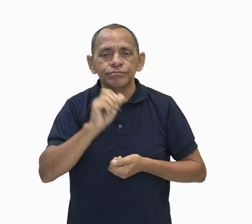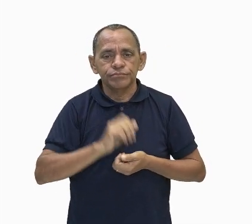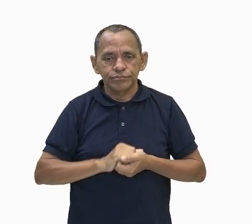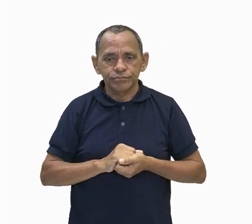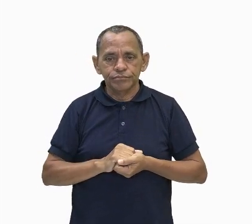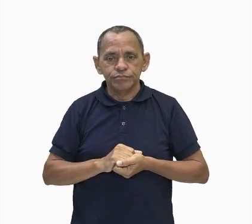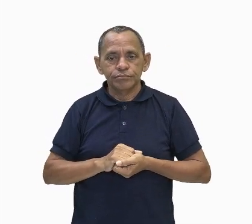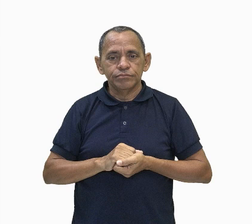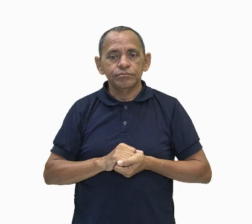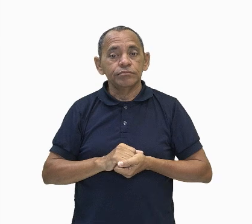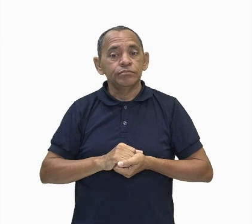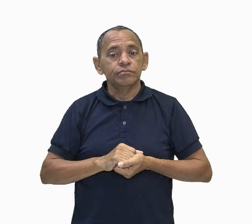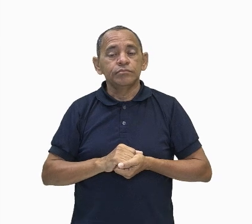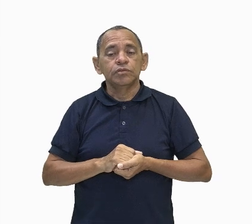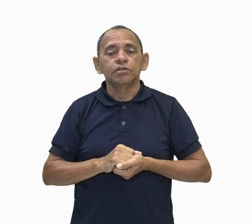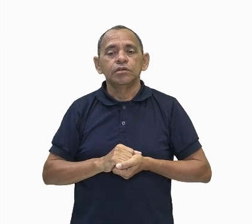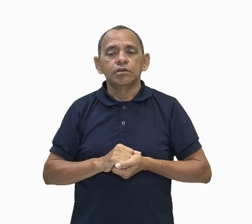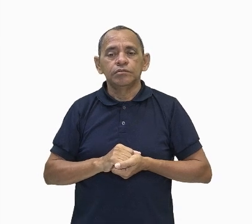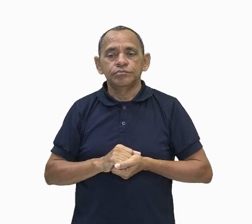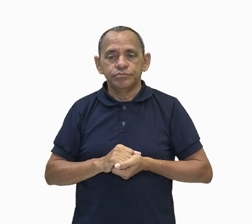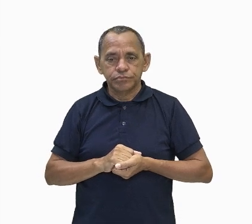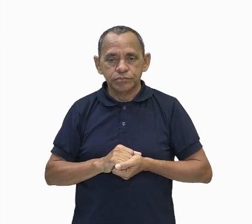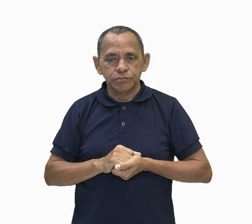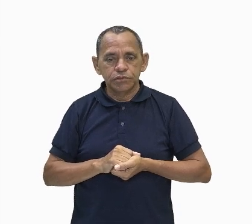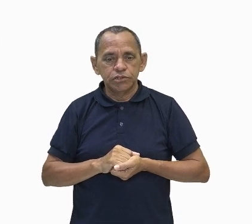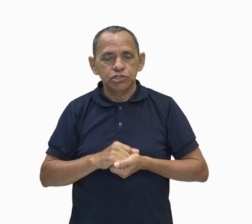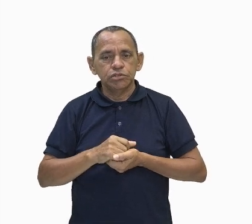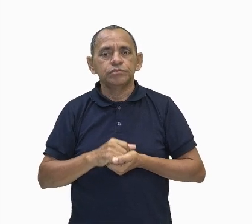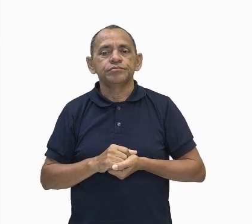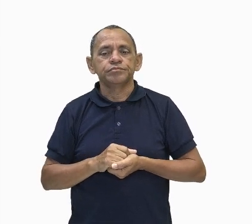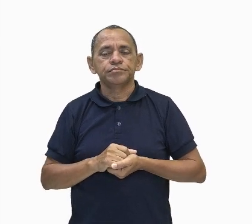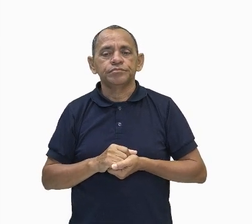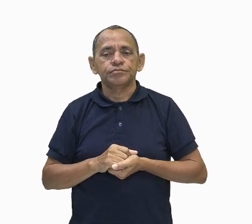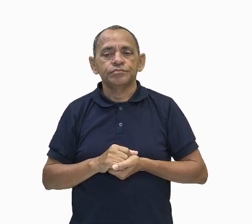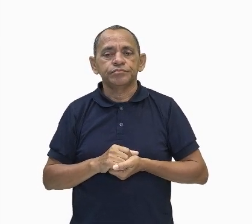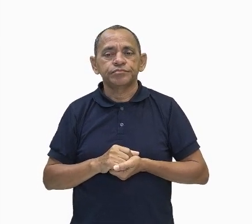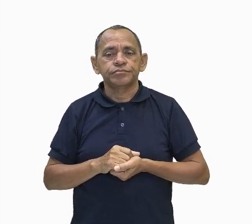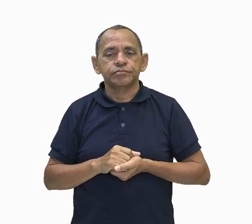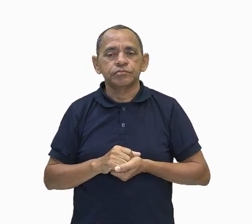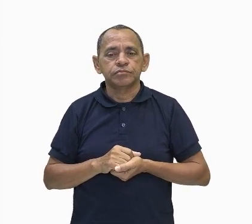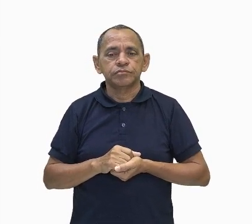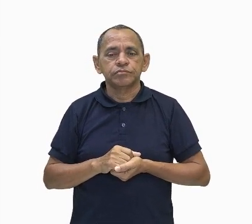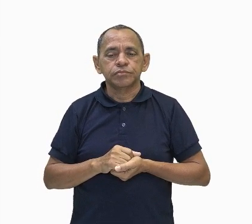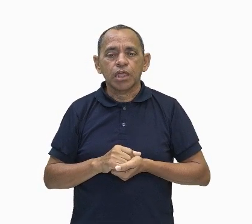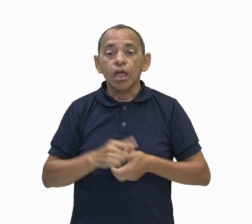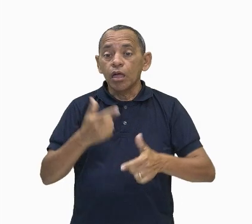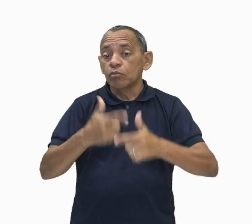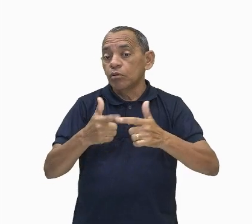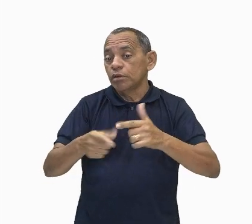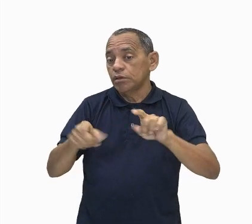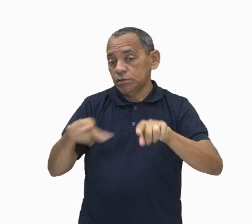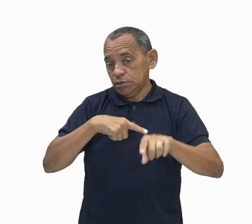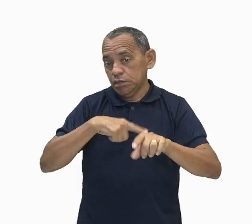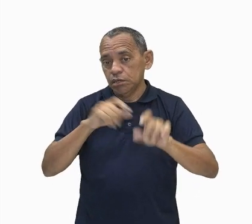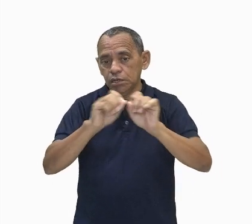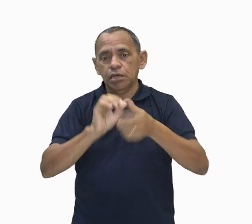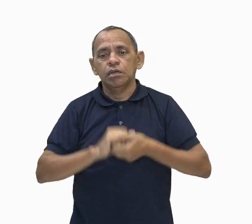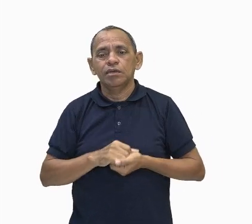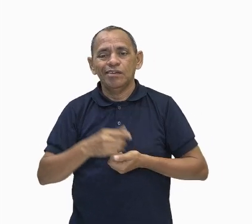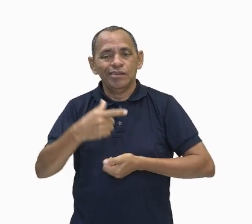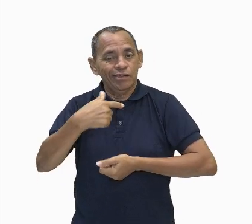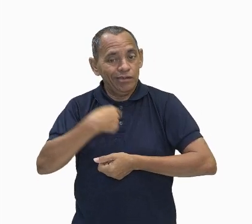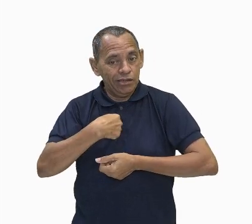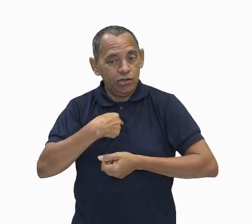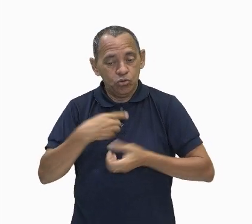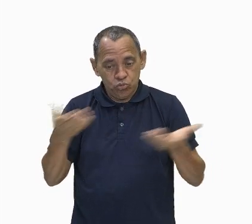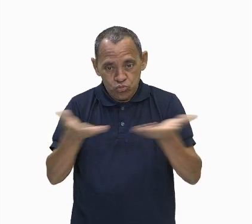eu deixei de desperdiçar água. A minha informação explícita é que eu parei de desperdiçar a água, que eu agora